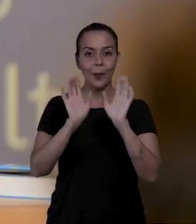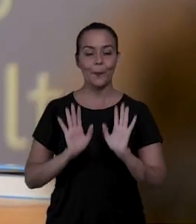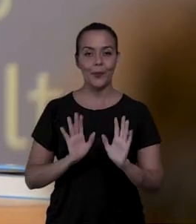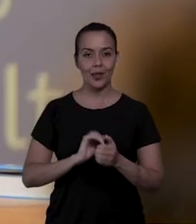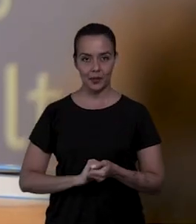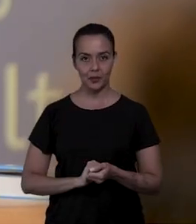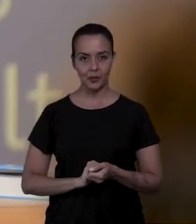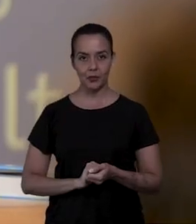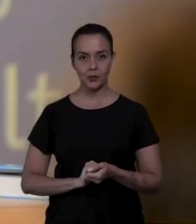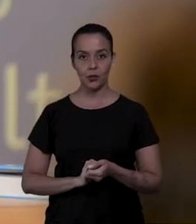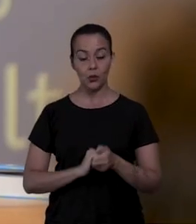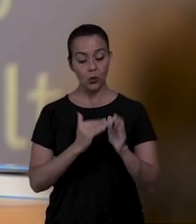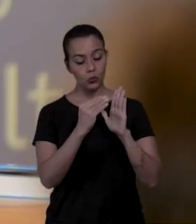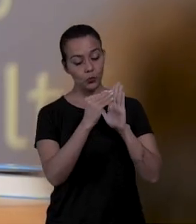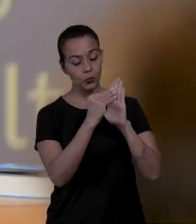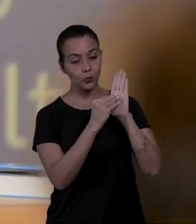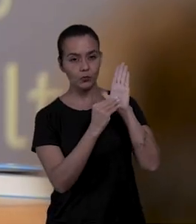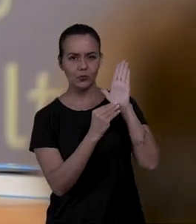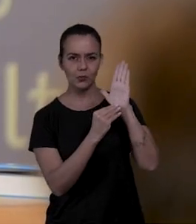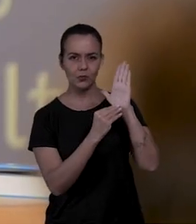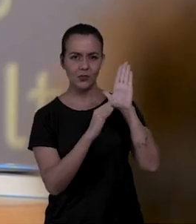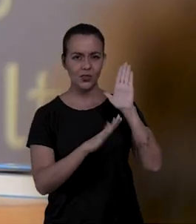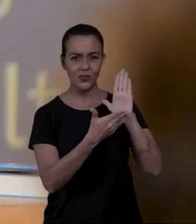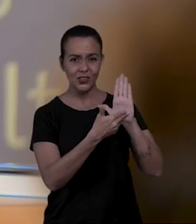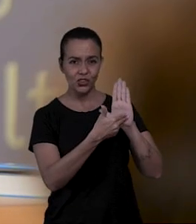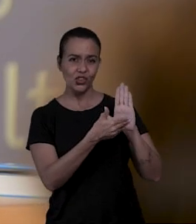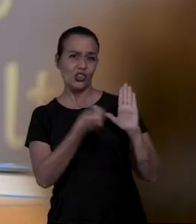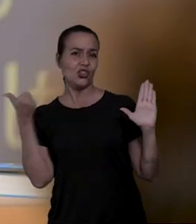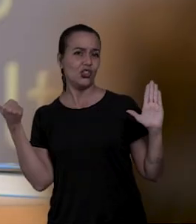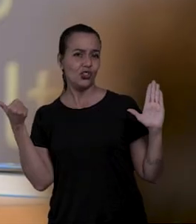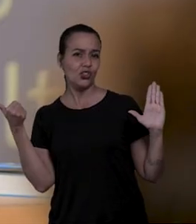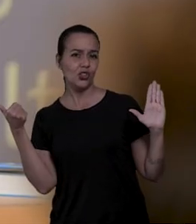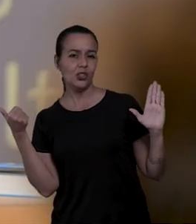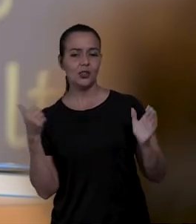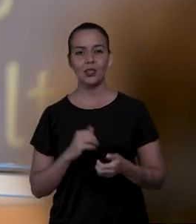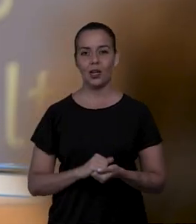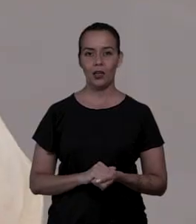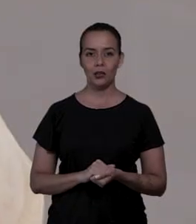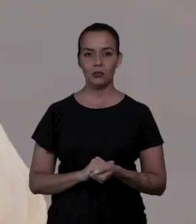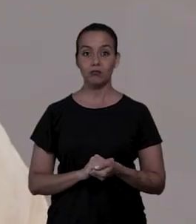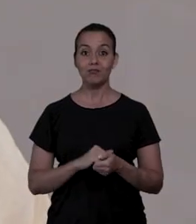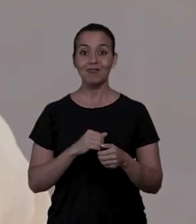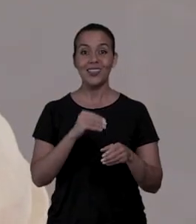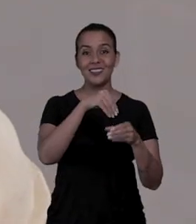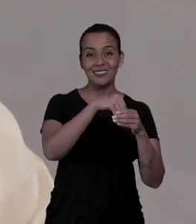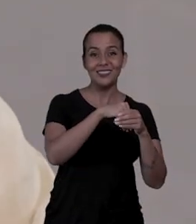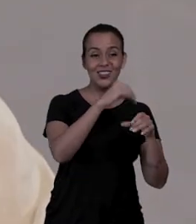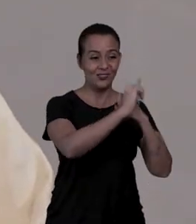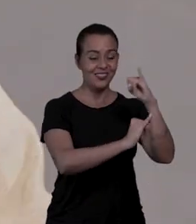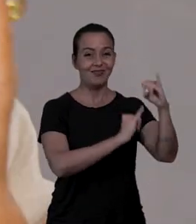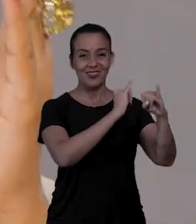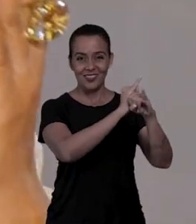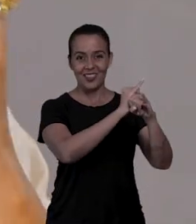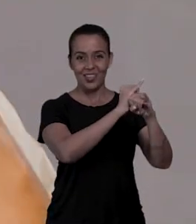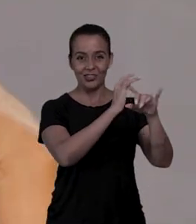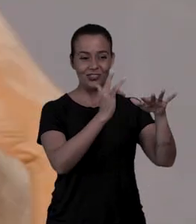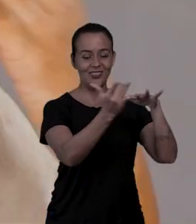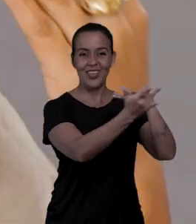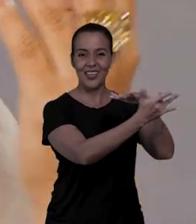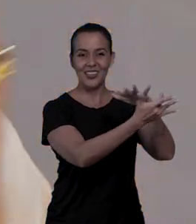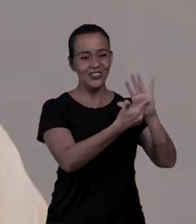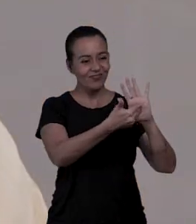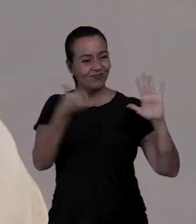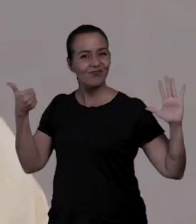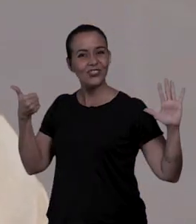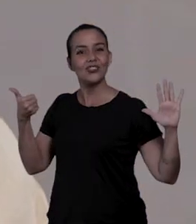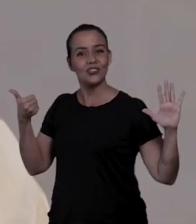são retirados das interações excessivamente virtuais. E muitas vezes